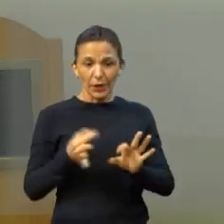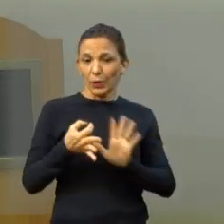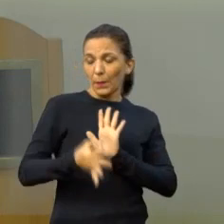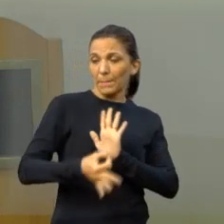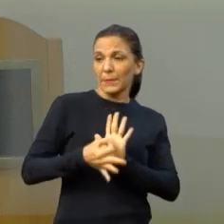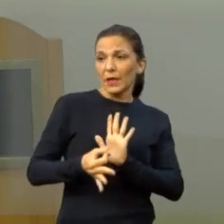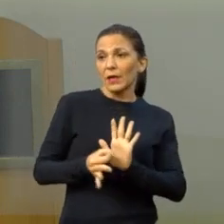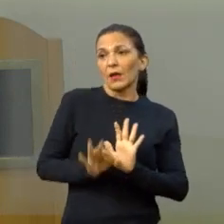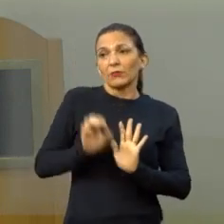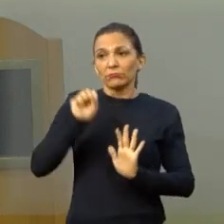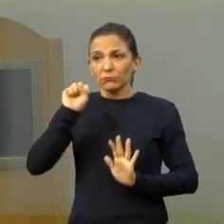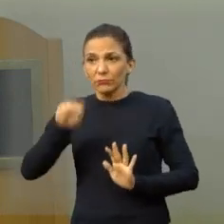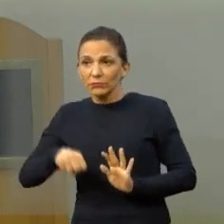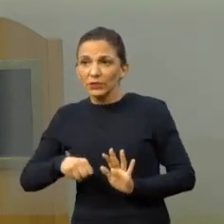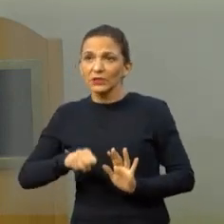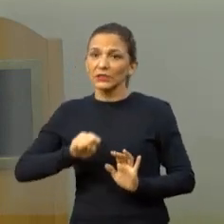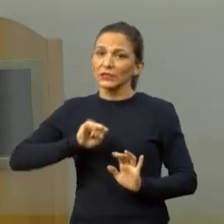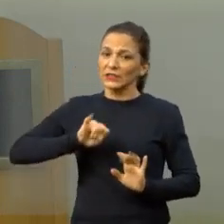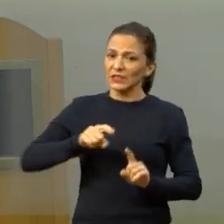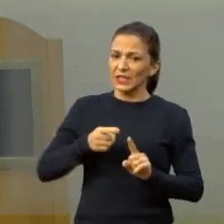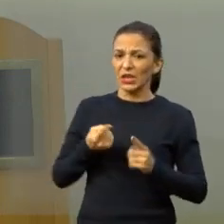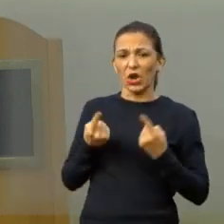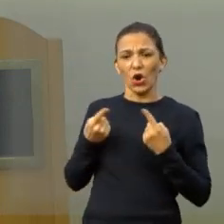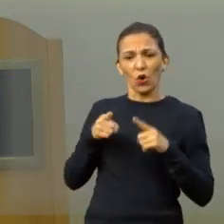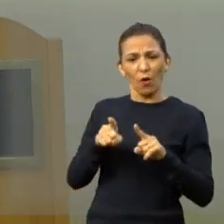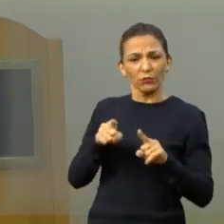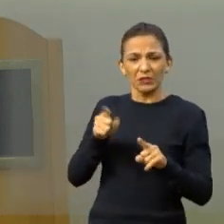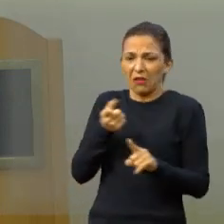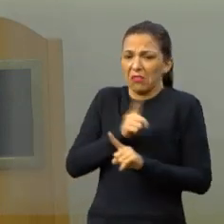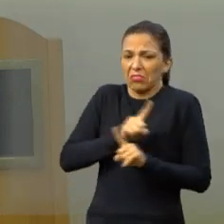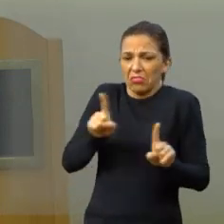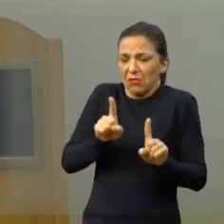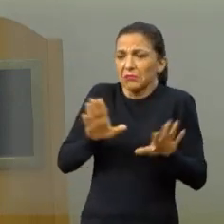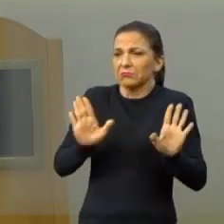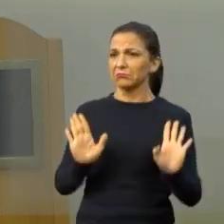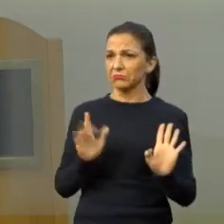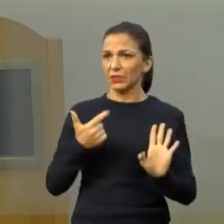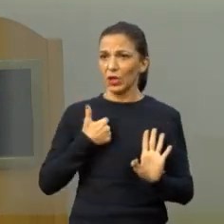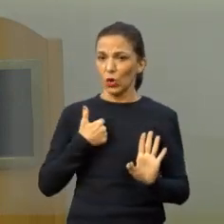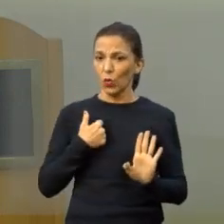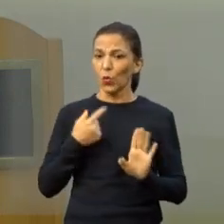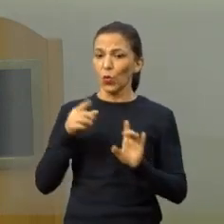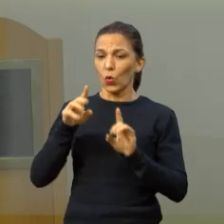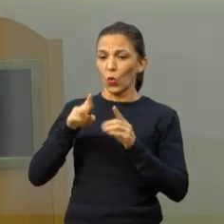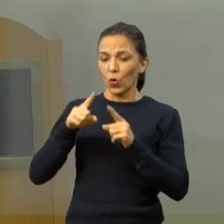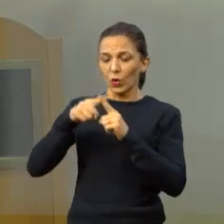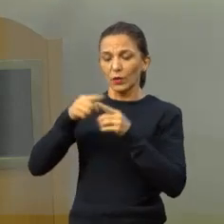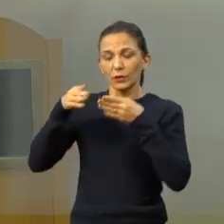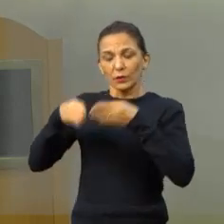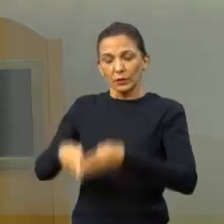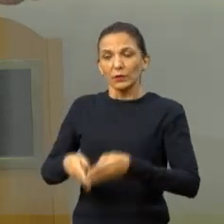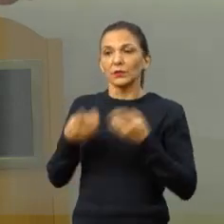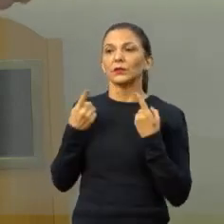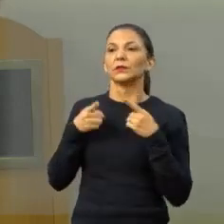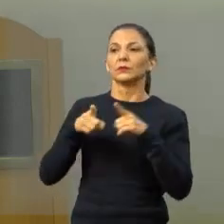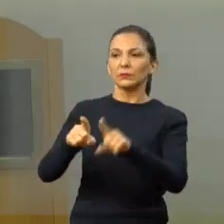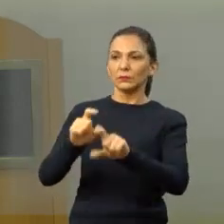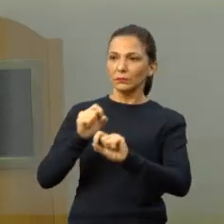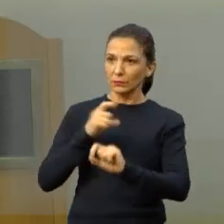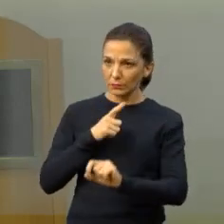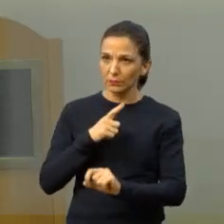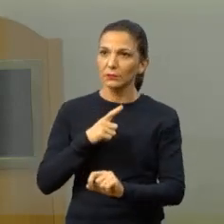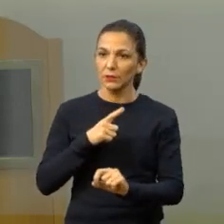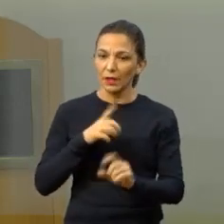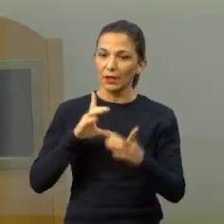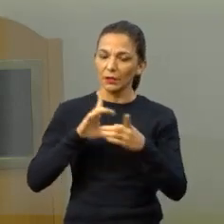na nossa opinião é sim o que não é nós estamos aqui debatendo a questão dos túmulos hoje eu sou contra Ah entendeu a